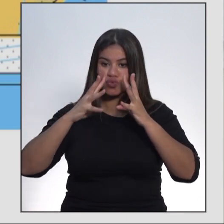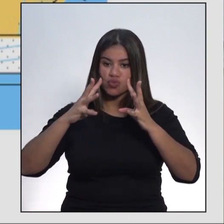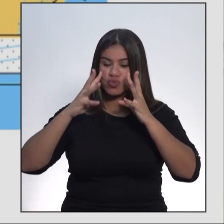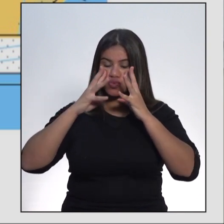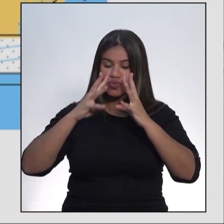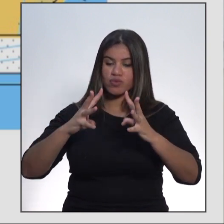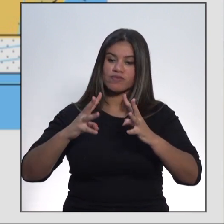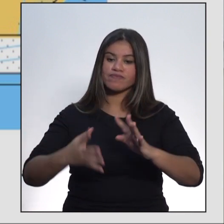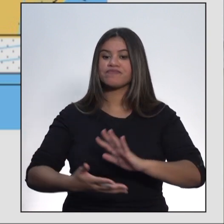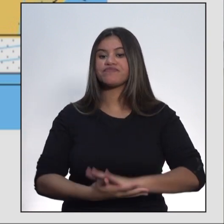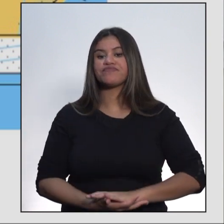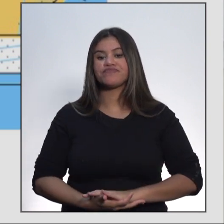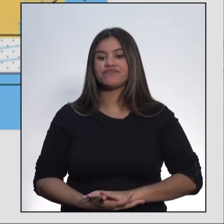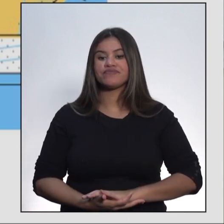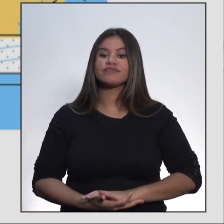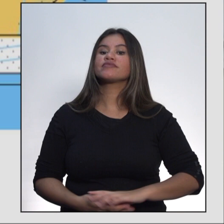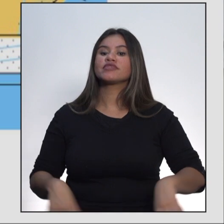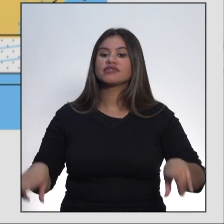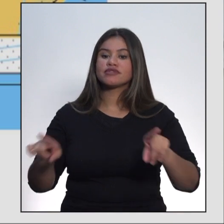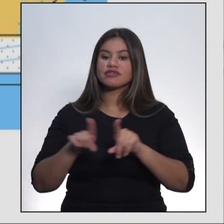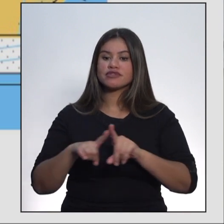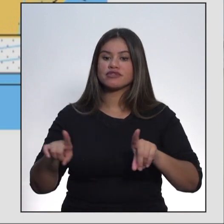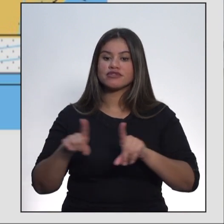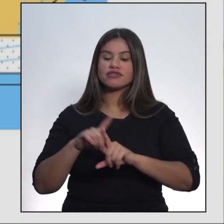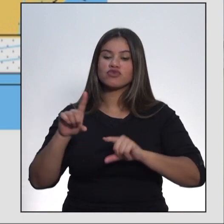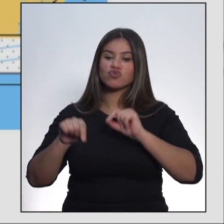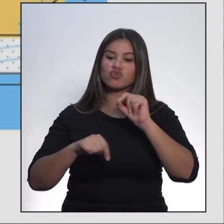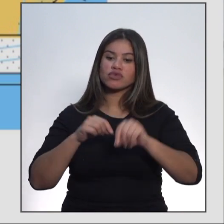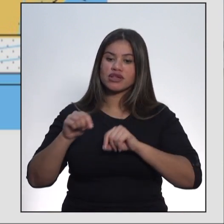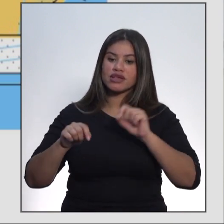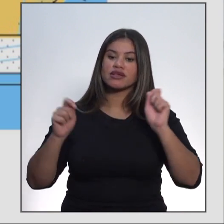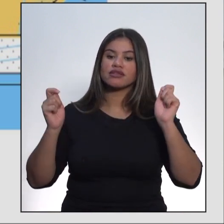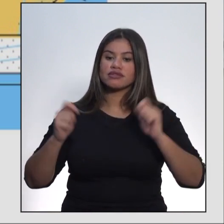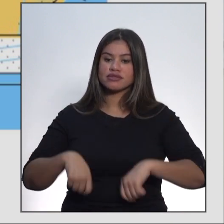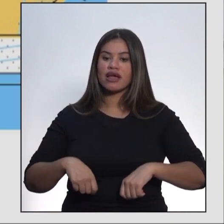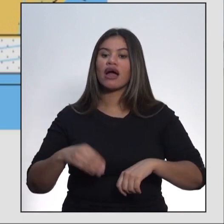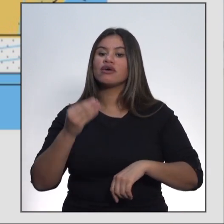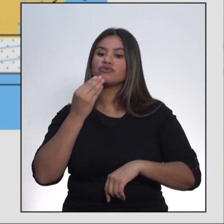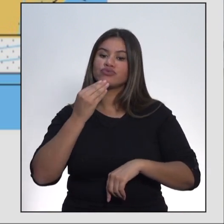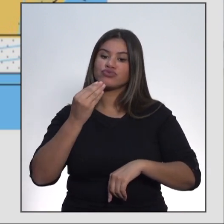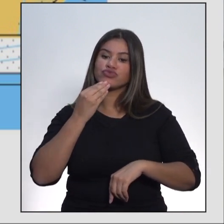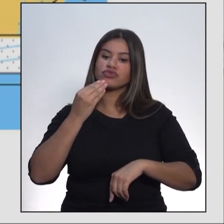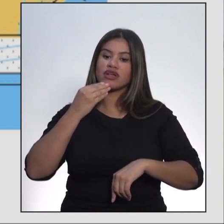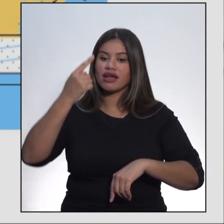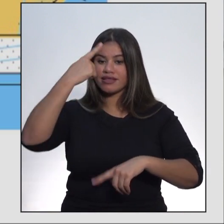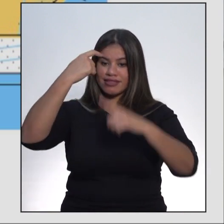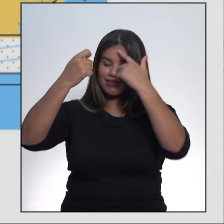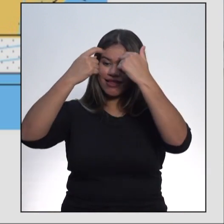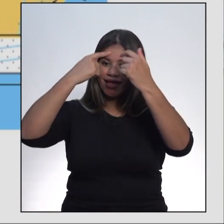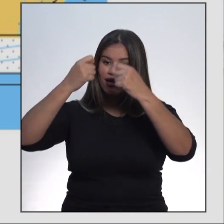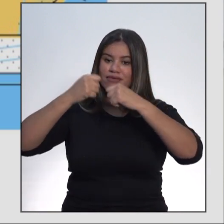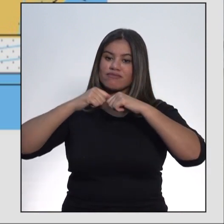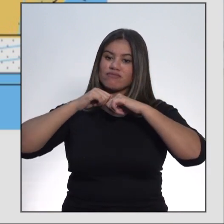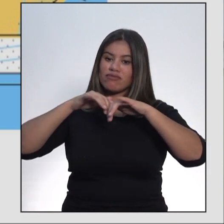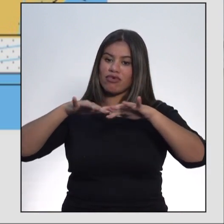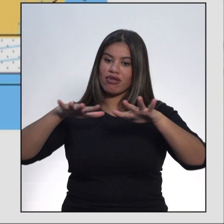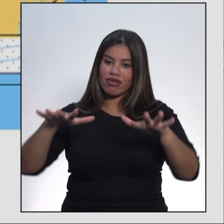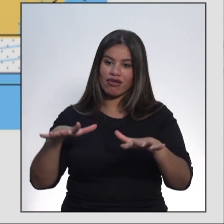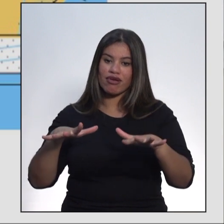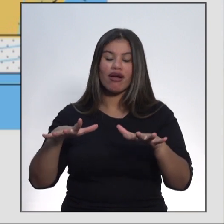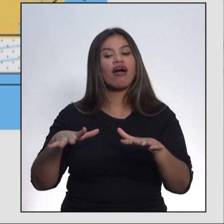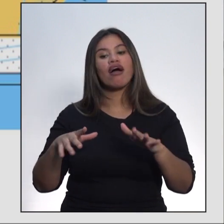bem. Também ele é oportuno para expor ideias pessoais através